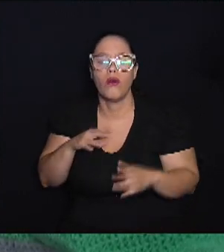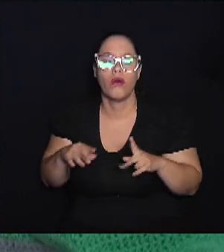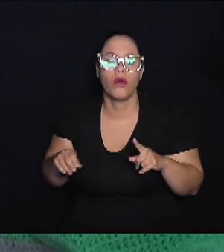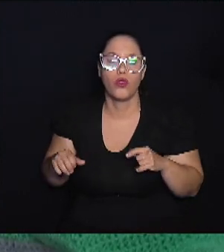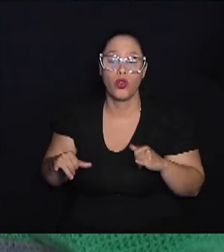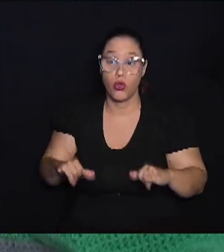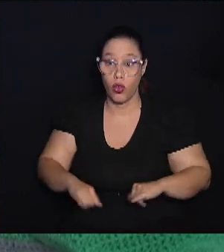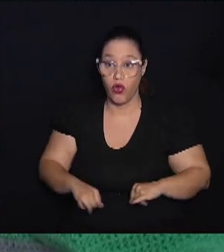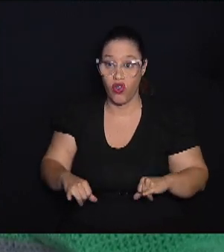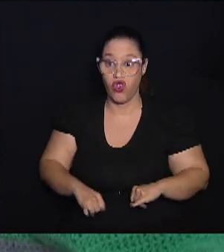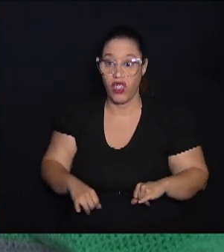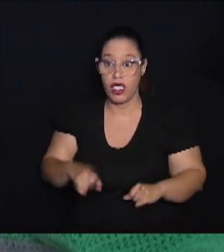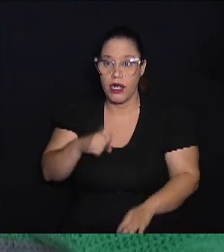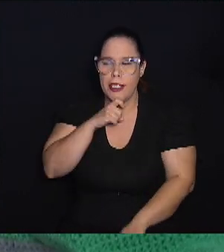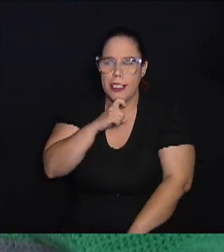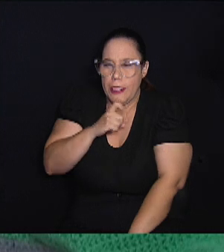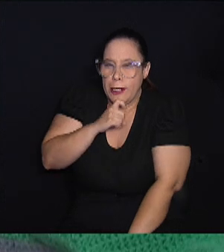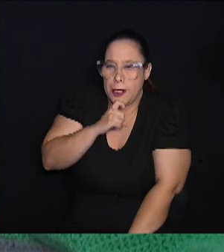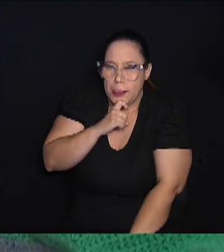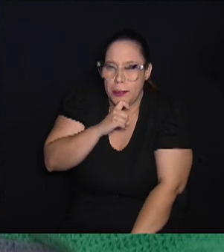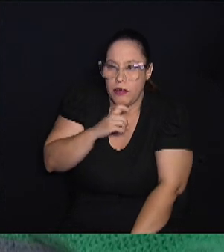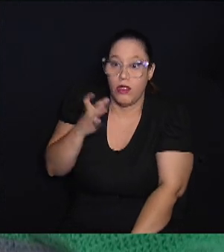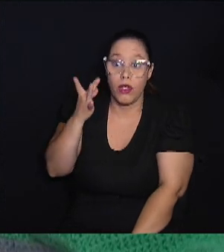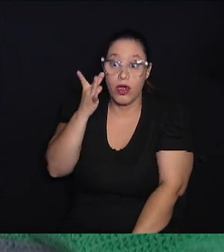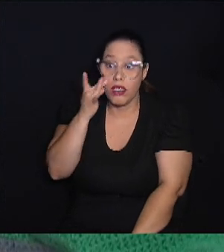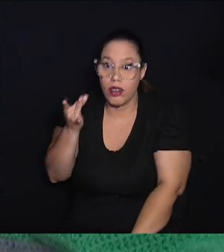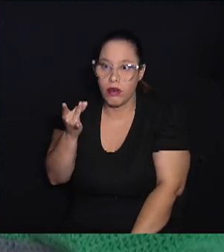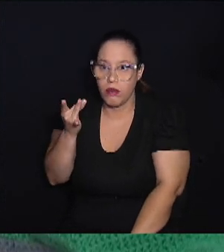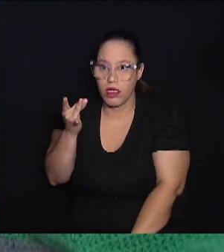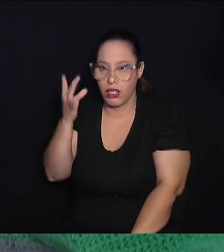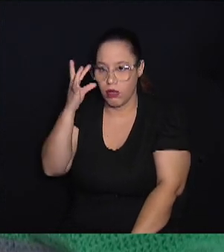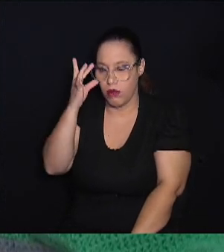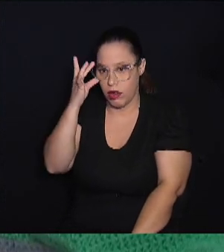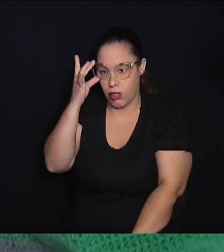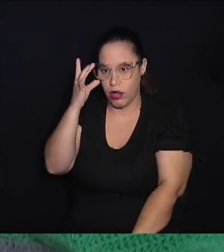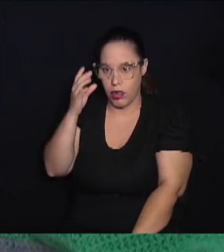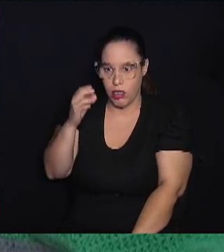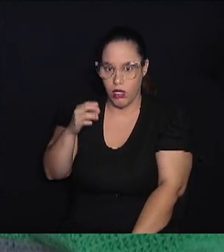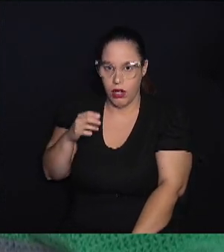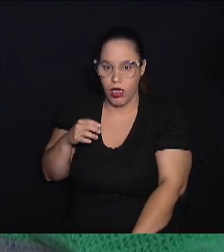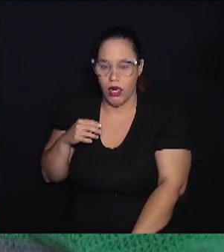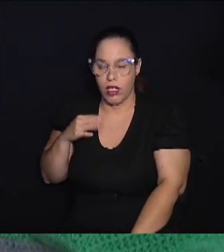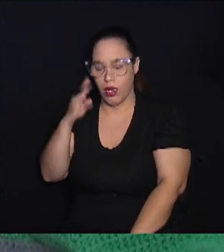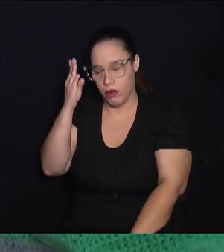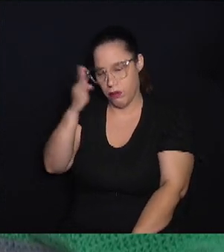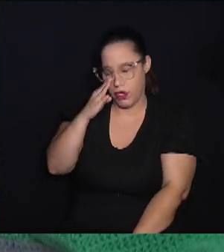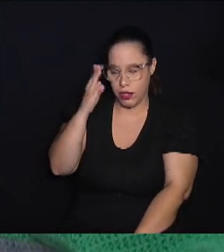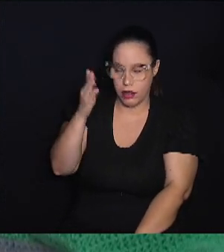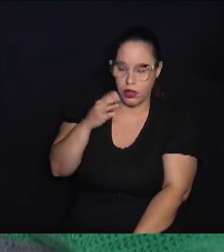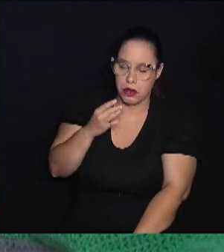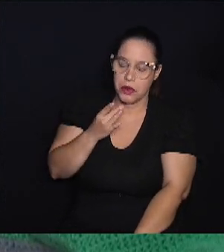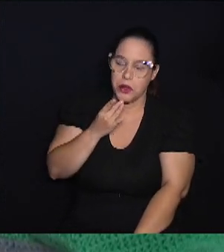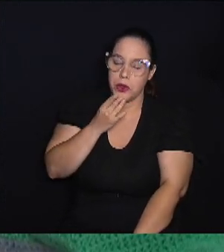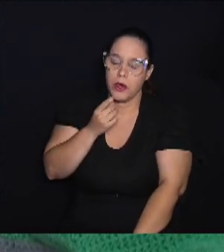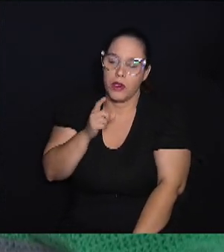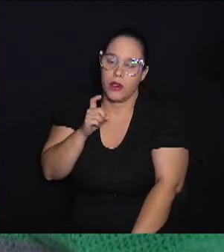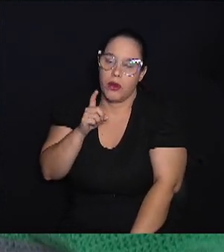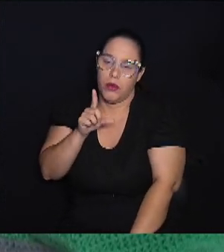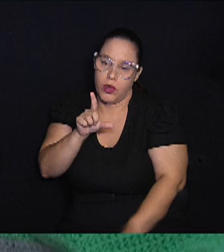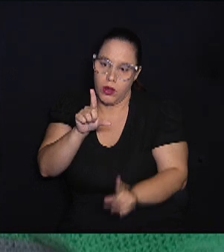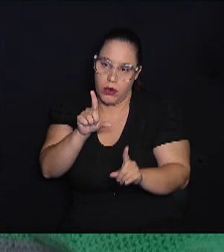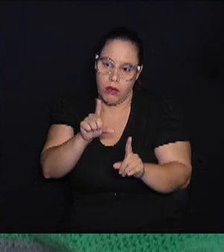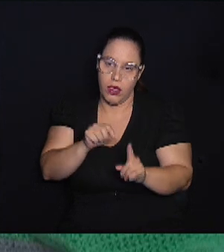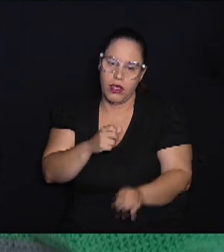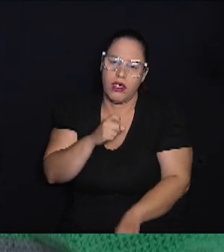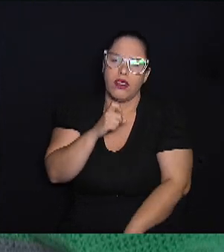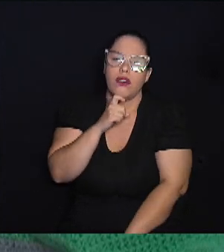qual que é o sinal de alerta ali para o tutor perceber que o cachorro está passando mal devido à baixa temperatura? Primeiro você